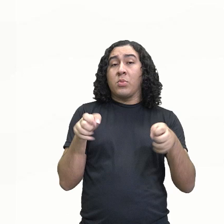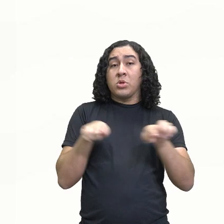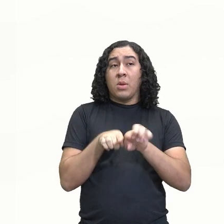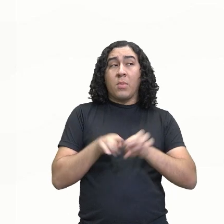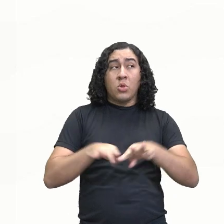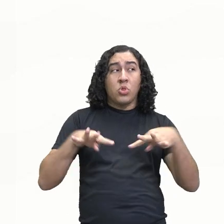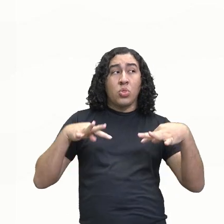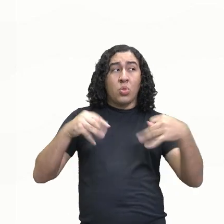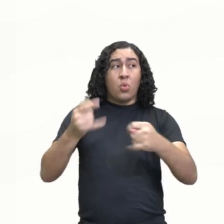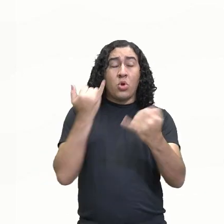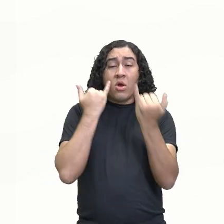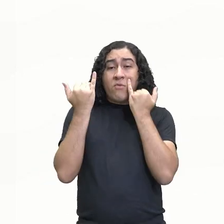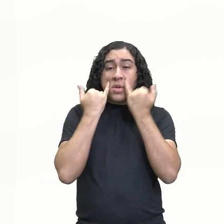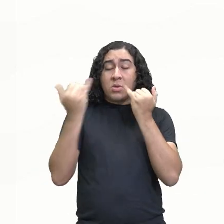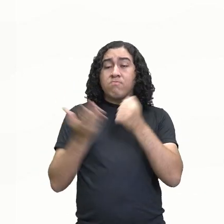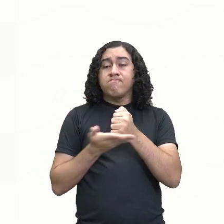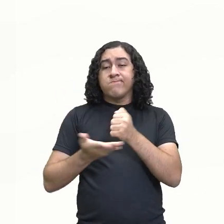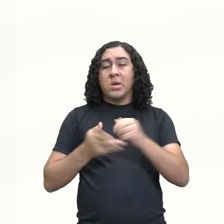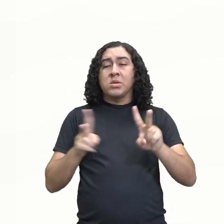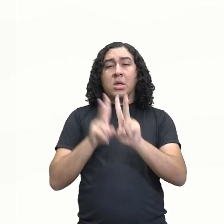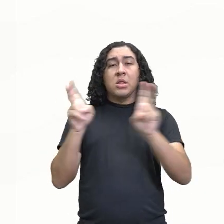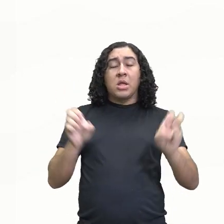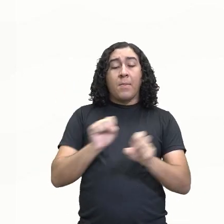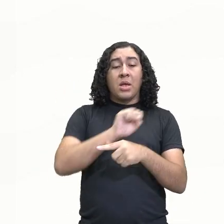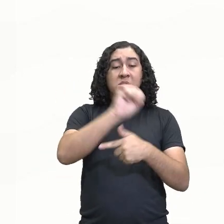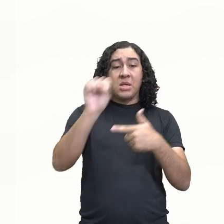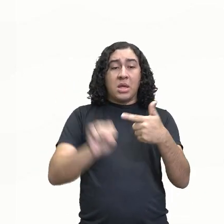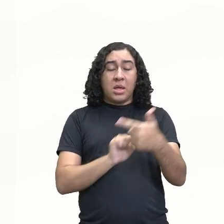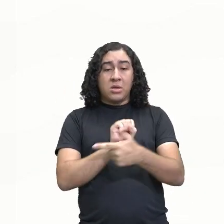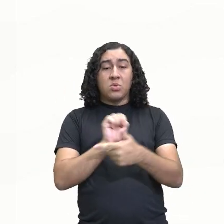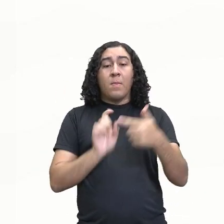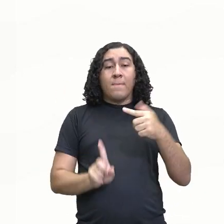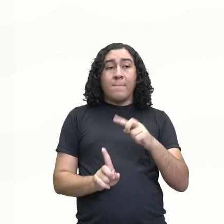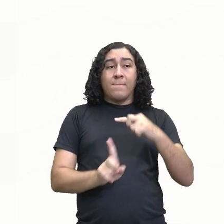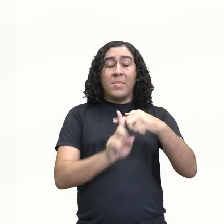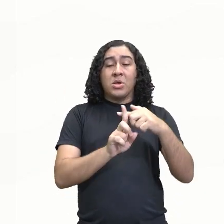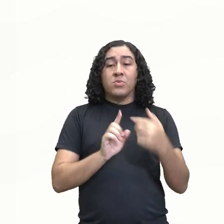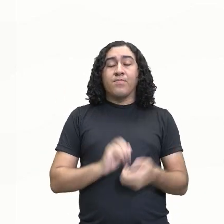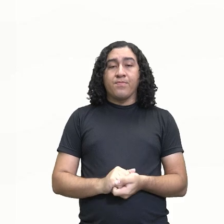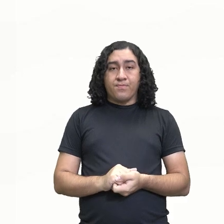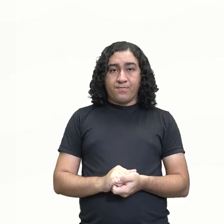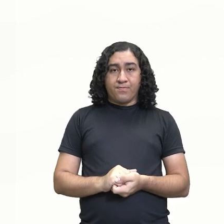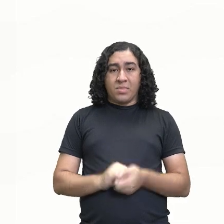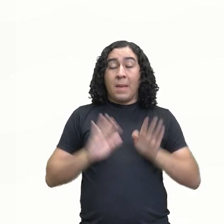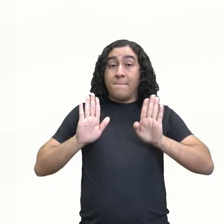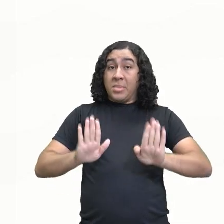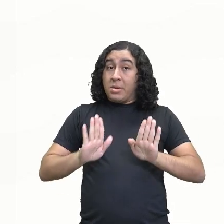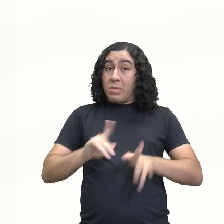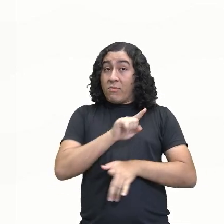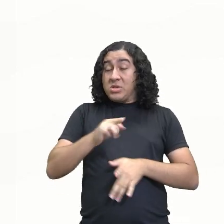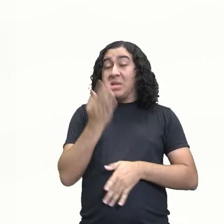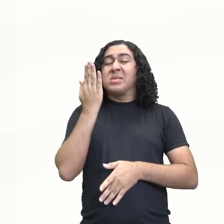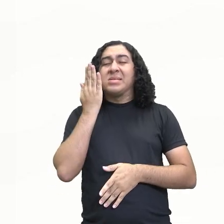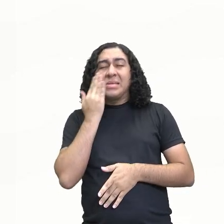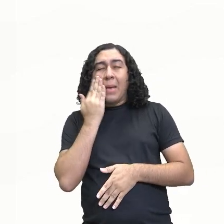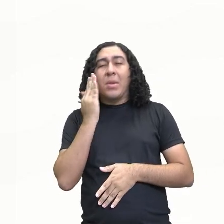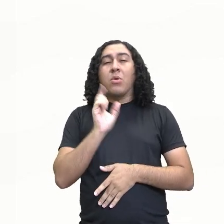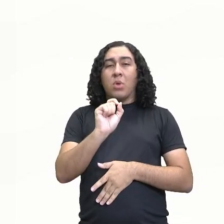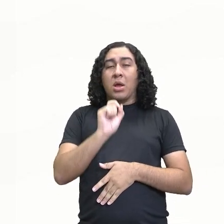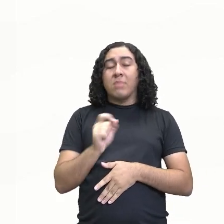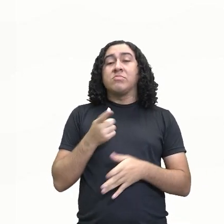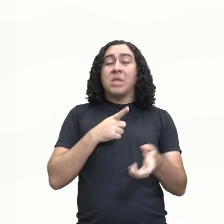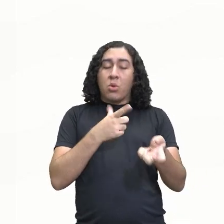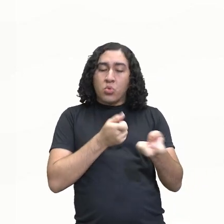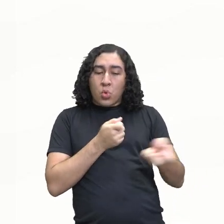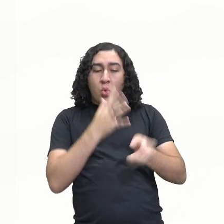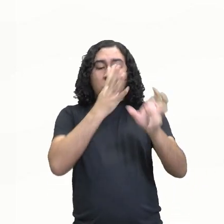as informações básicas sobre a função seno, mas para você dominar melhor, para que você reconheça aí